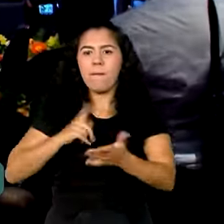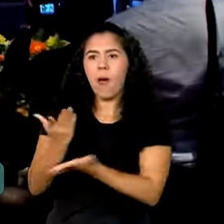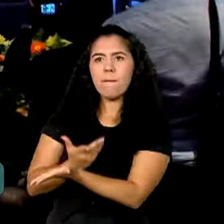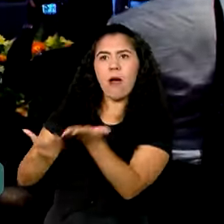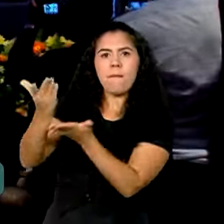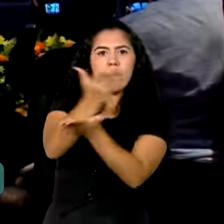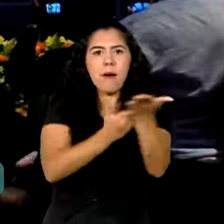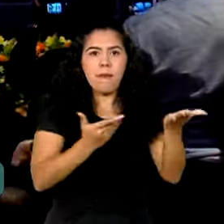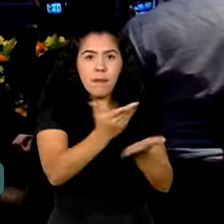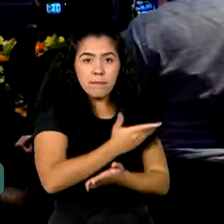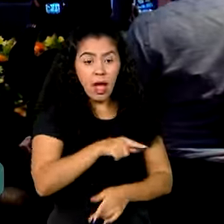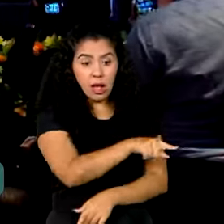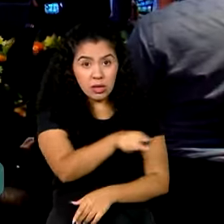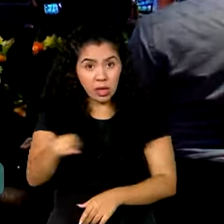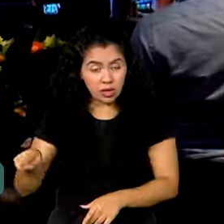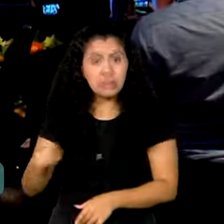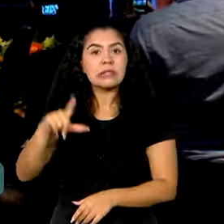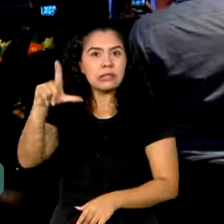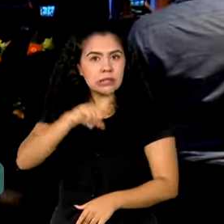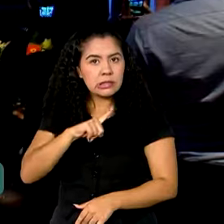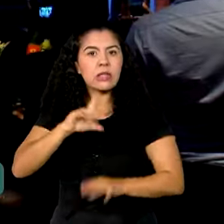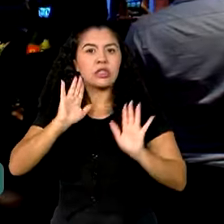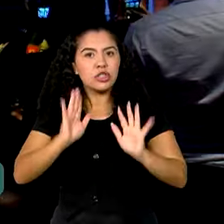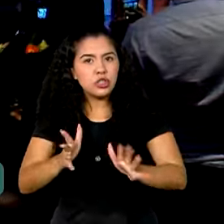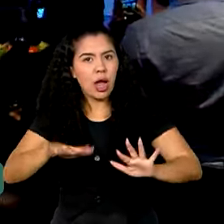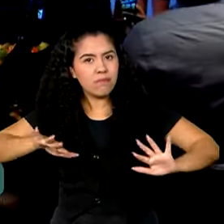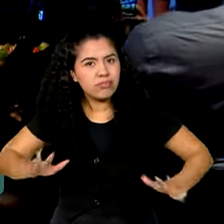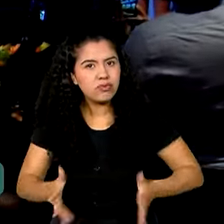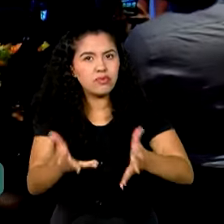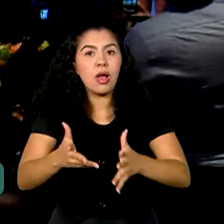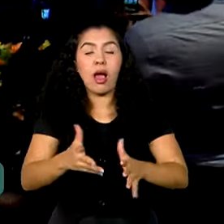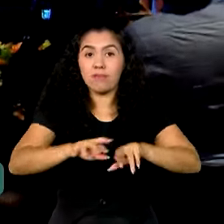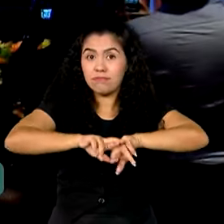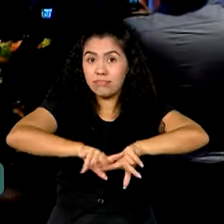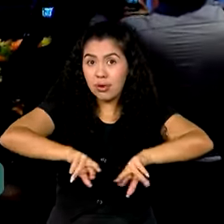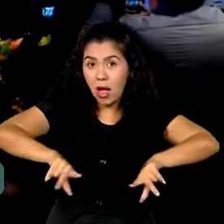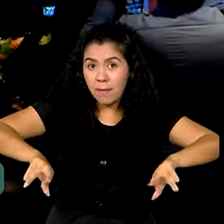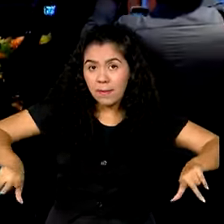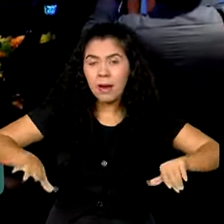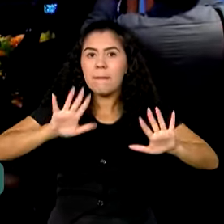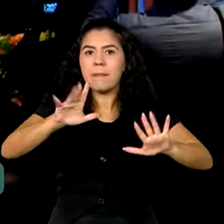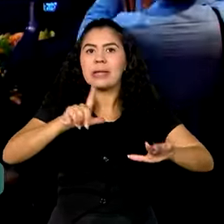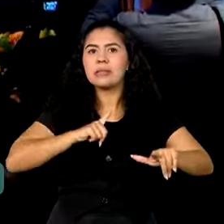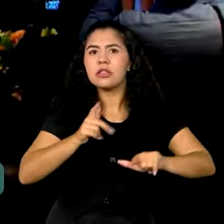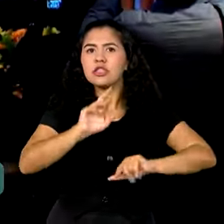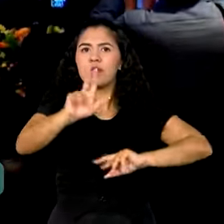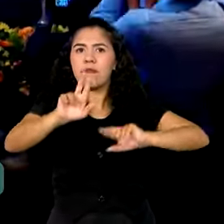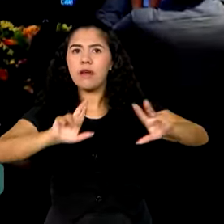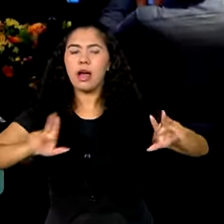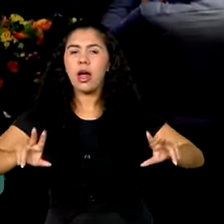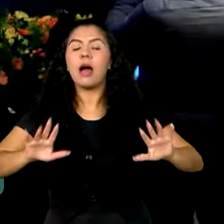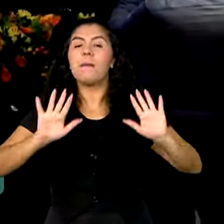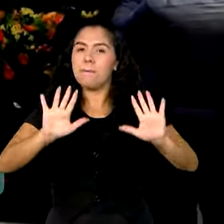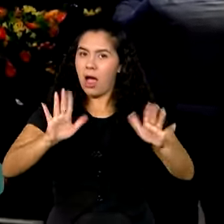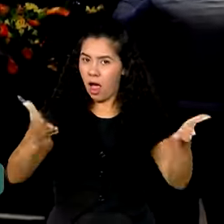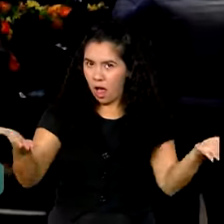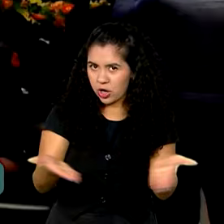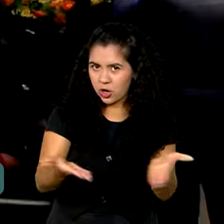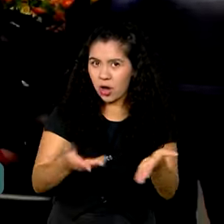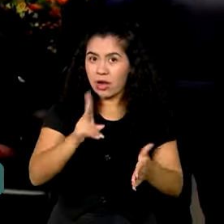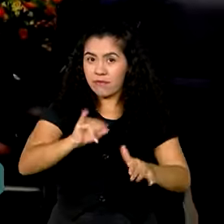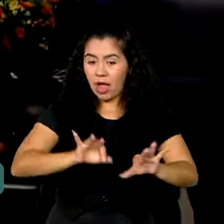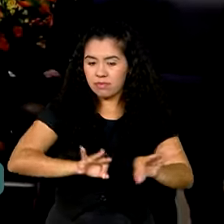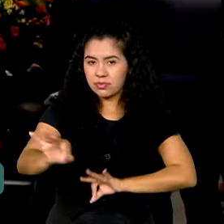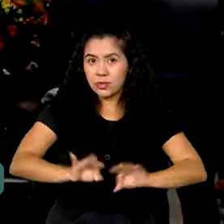instituições participantes já contam com ações de promoção à diversidade, mas em diferentes graus de execução. Agora, elas vão construir uma